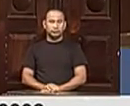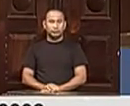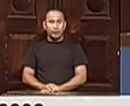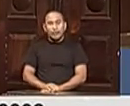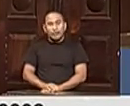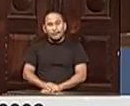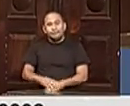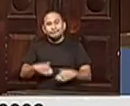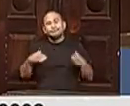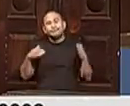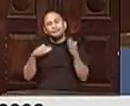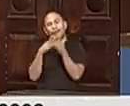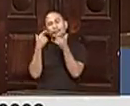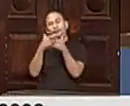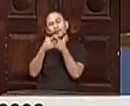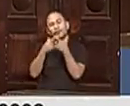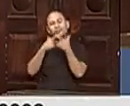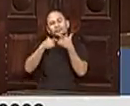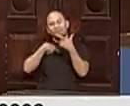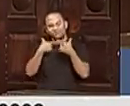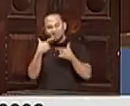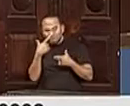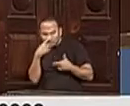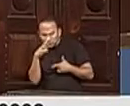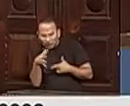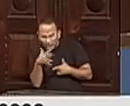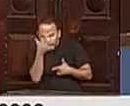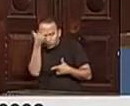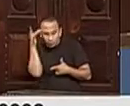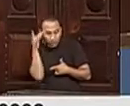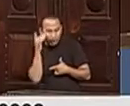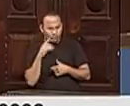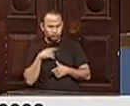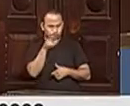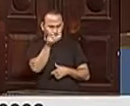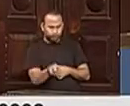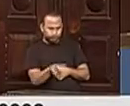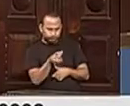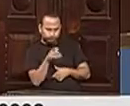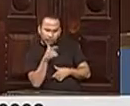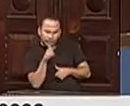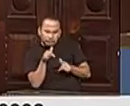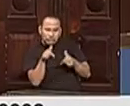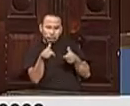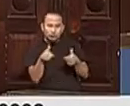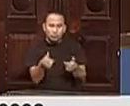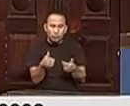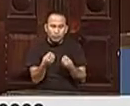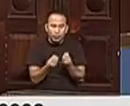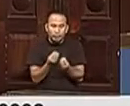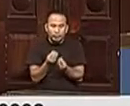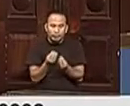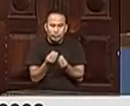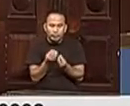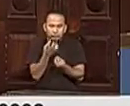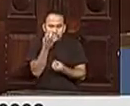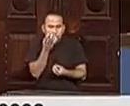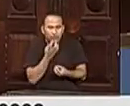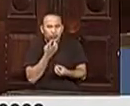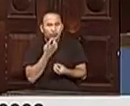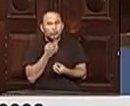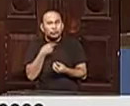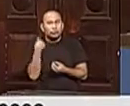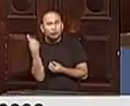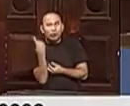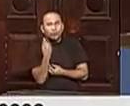Até porque eu não quero fazer um juízo de valor sobre a pessoa, porque eu não estou aqui questionando a pessoa, mas o método. O método é muito grave. Nós